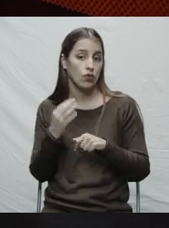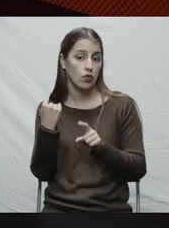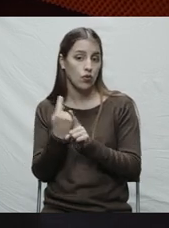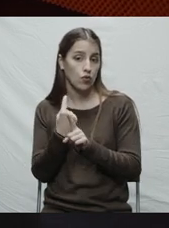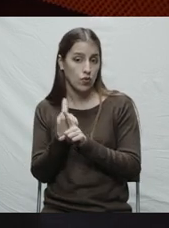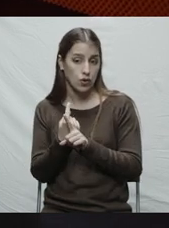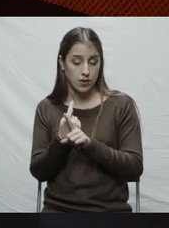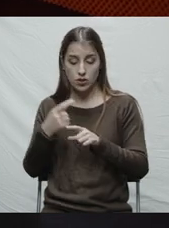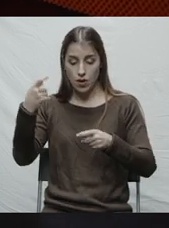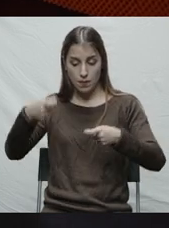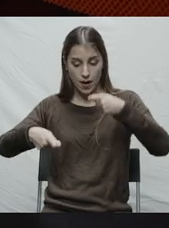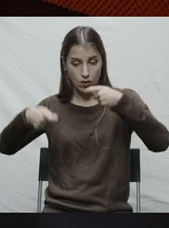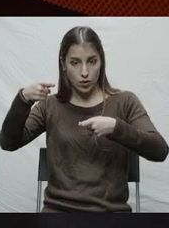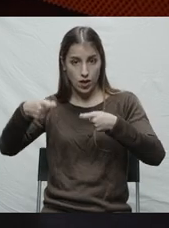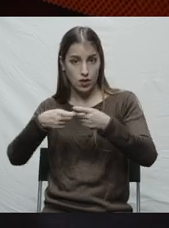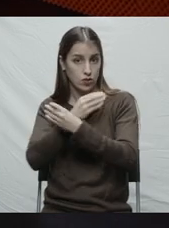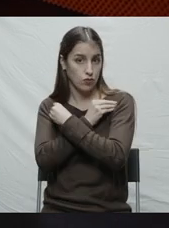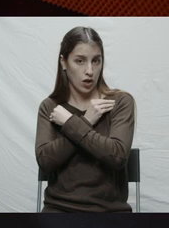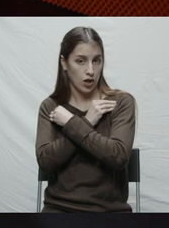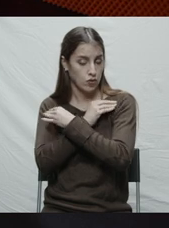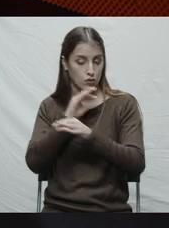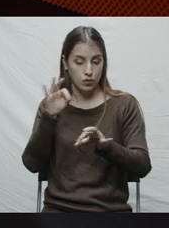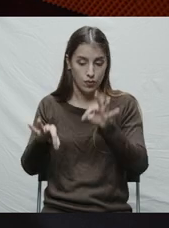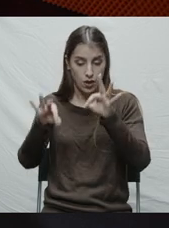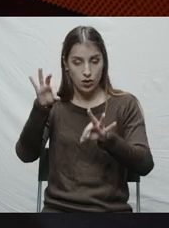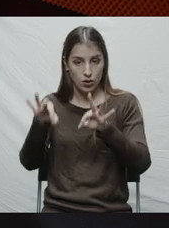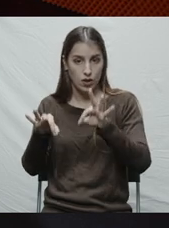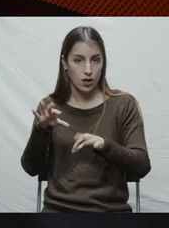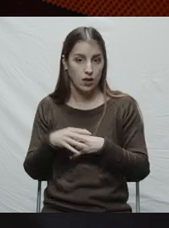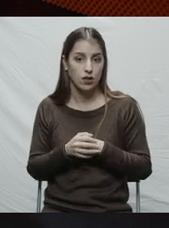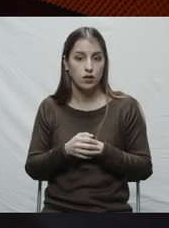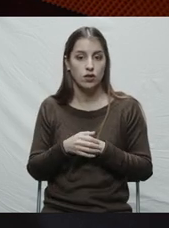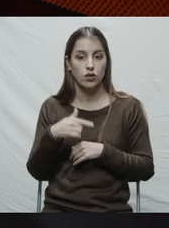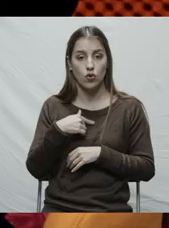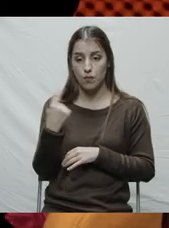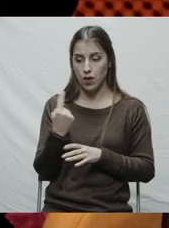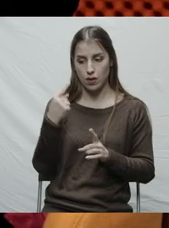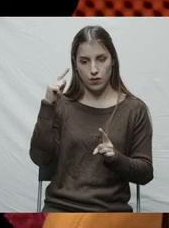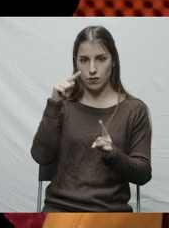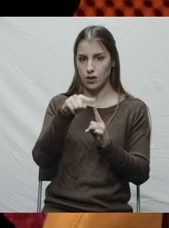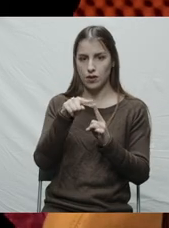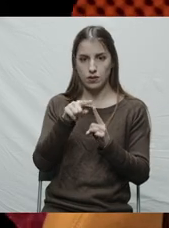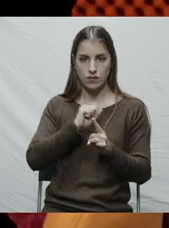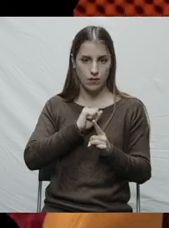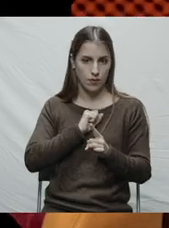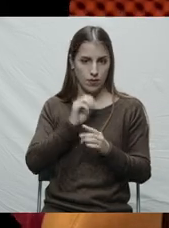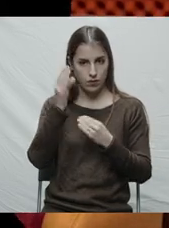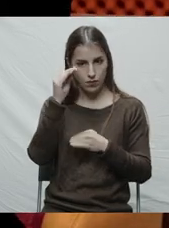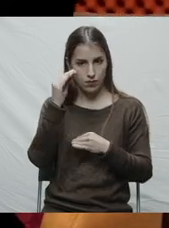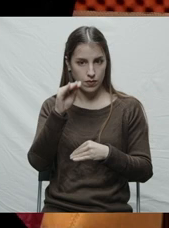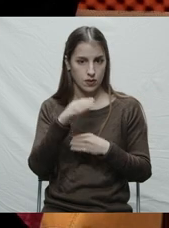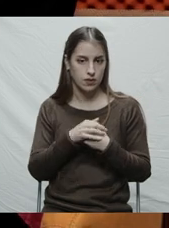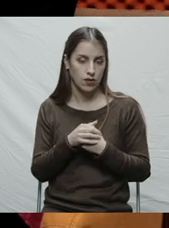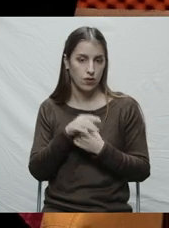coisas de marionetes muito boas que se passavam em Évora. Eu tenho que referir uma pessoa que foi importantíssima na minha formação. E,